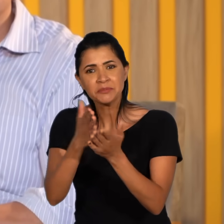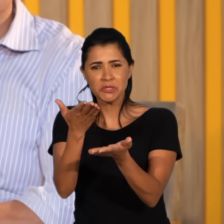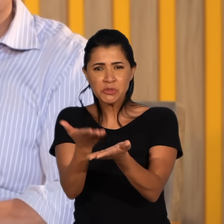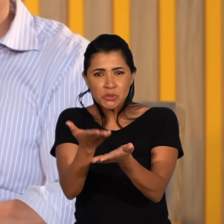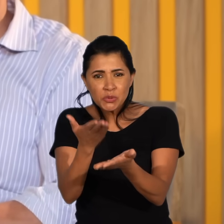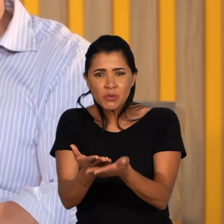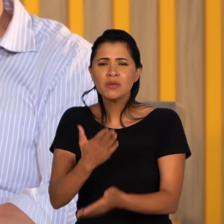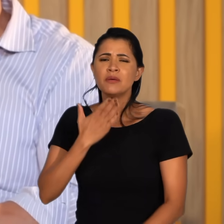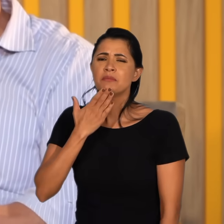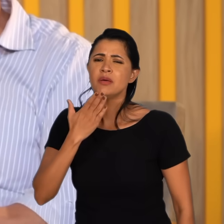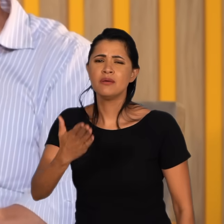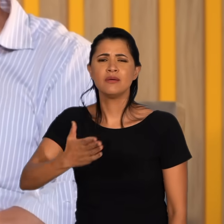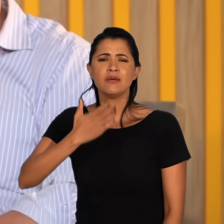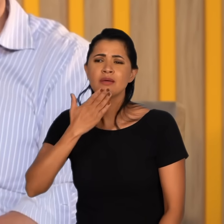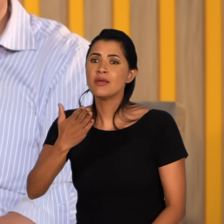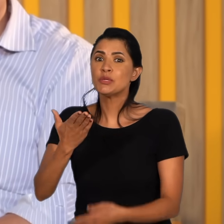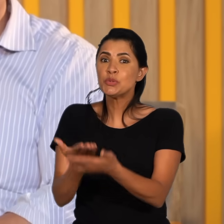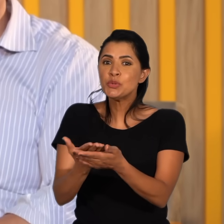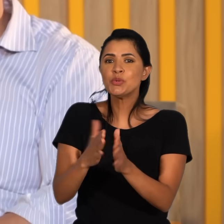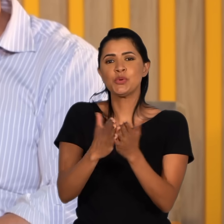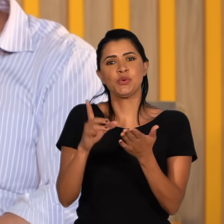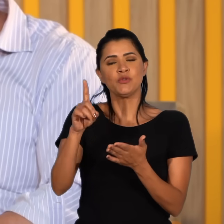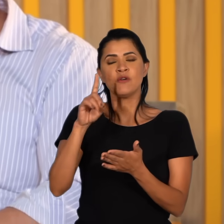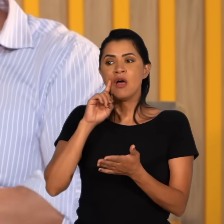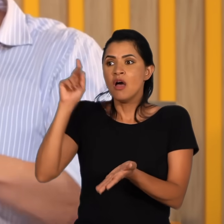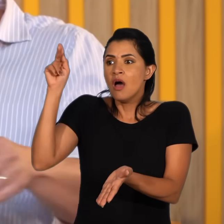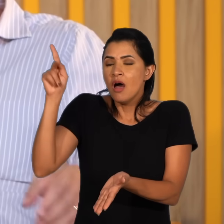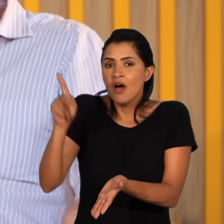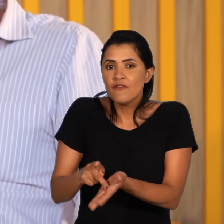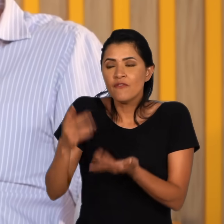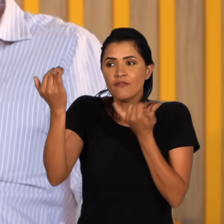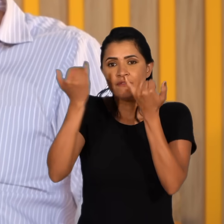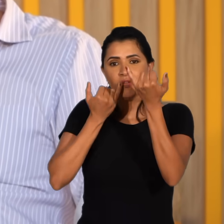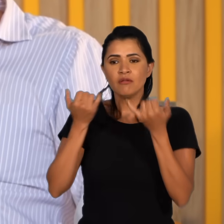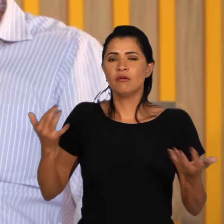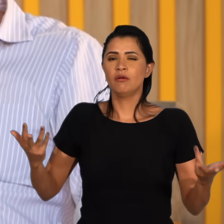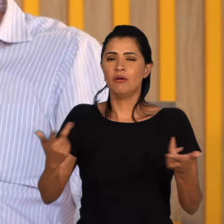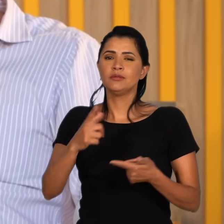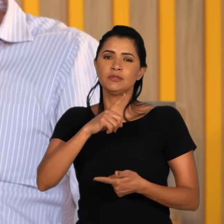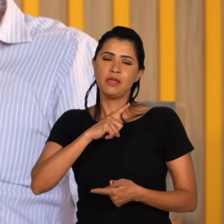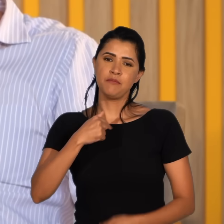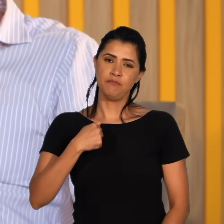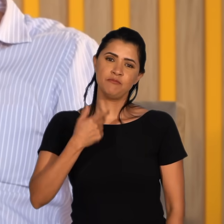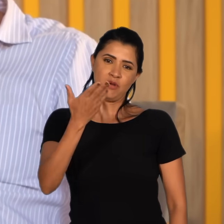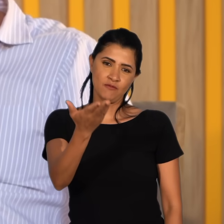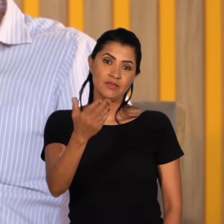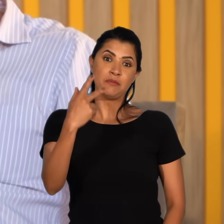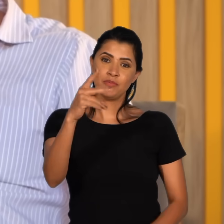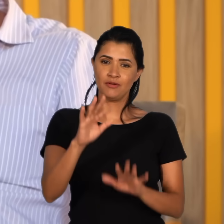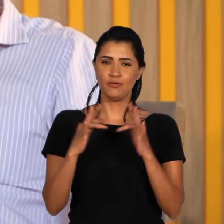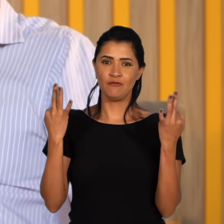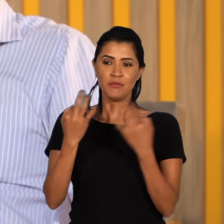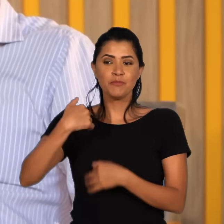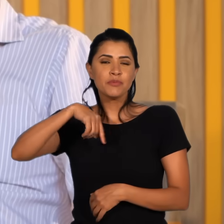estude né peça estudo bíblico você vai ver quantas verdades maravilhosas tem aqui para mim para você